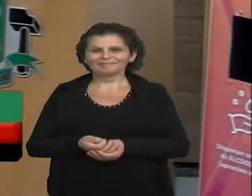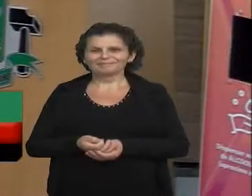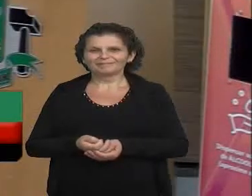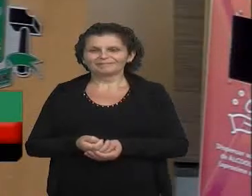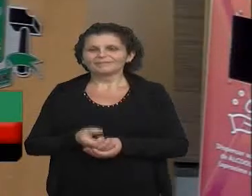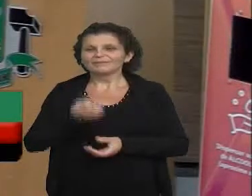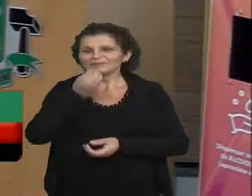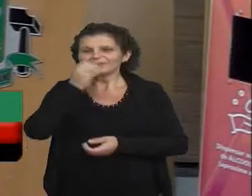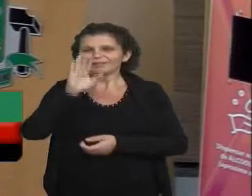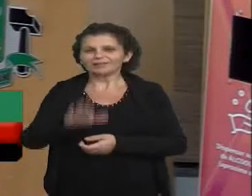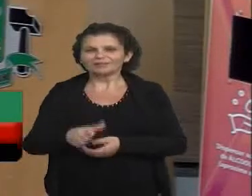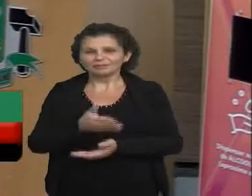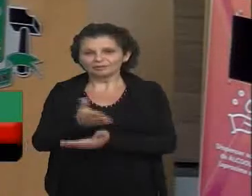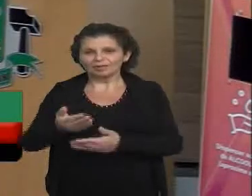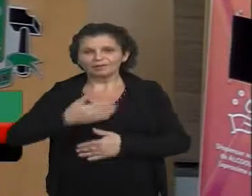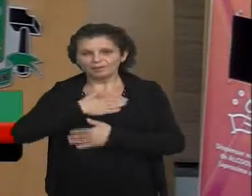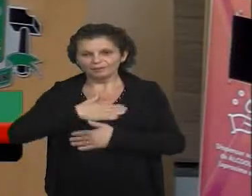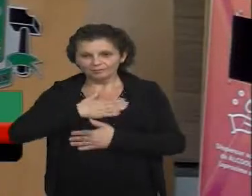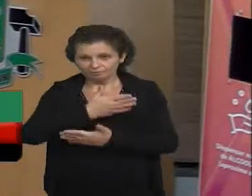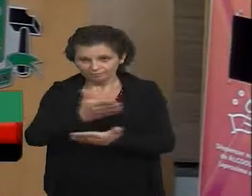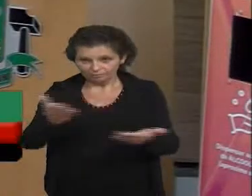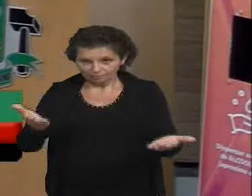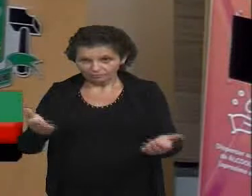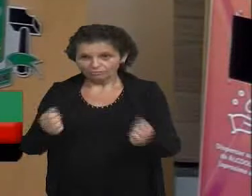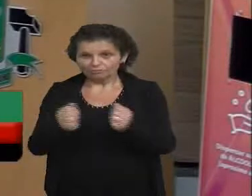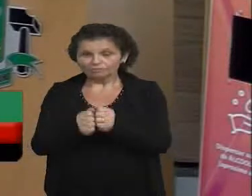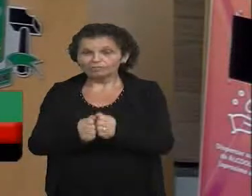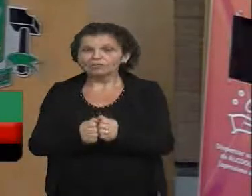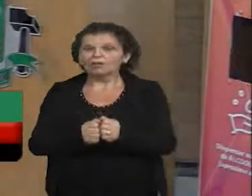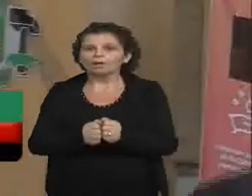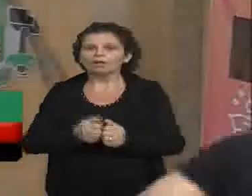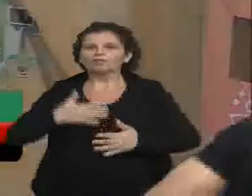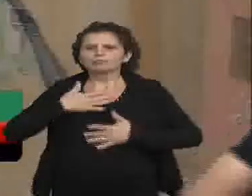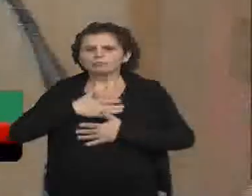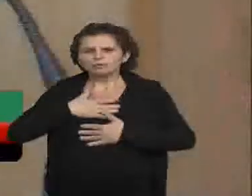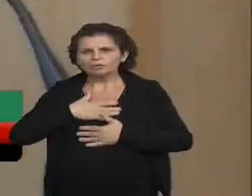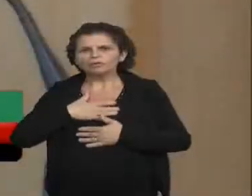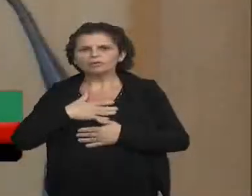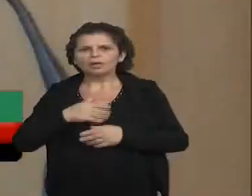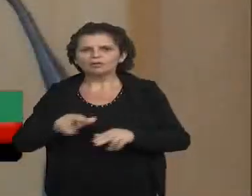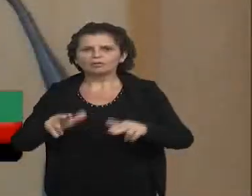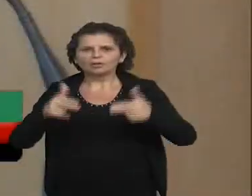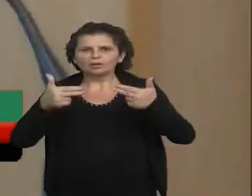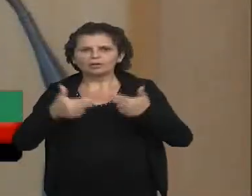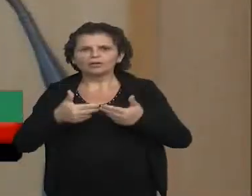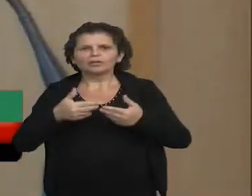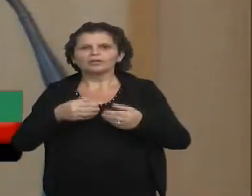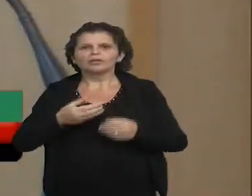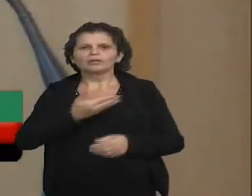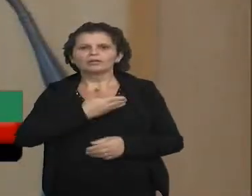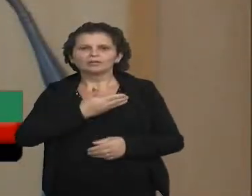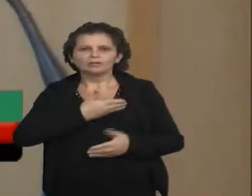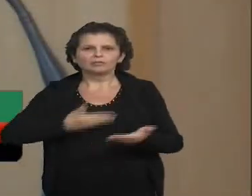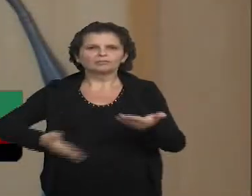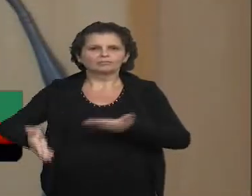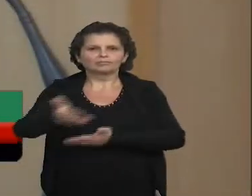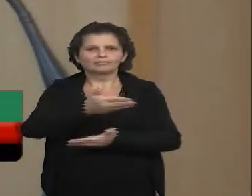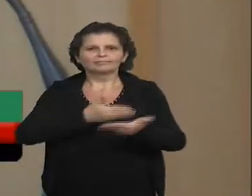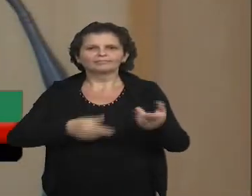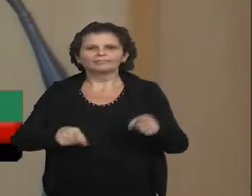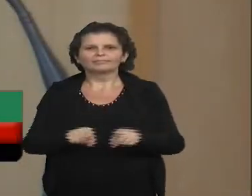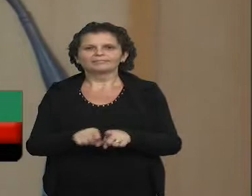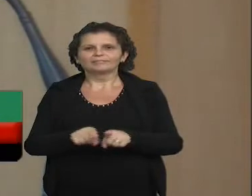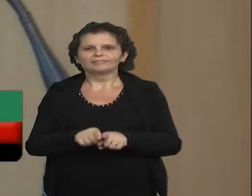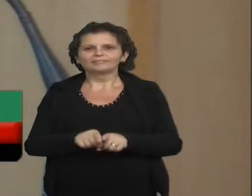Boa tarde a todos. É um prazer estar junto com vocês de novo. Tenho uma grande satisfação de estar na Câmara de Osasco, encontrar colegas de trabalho como vocês.